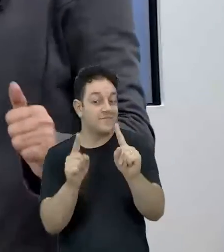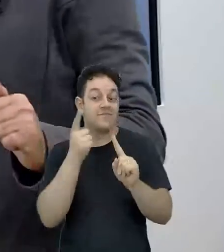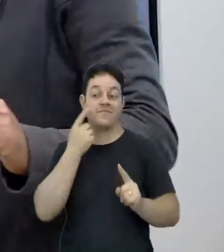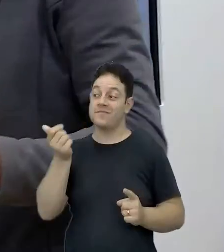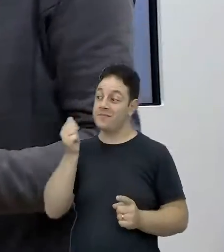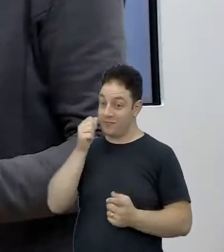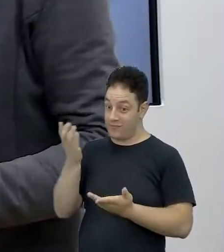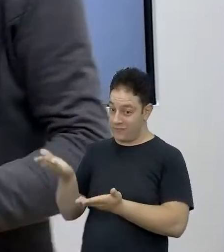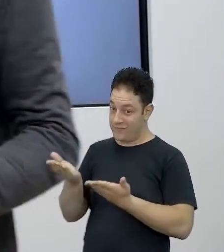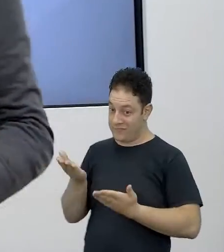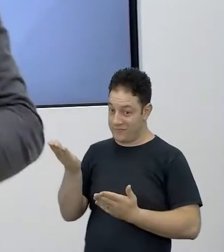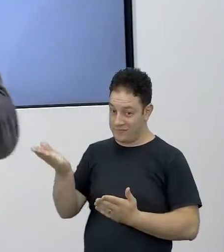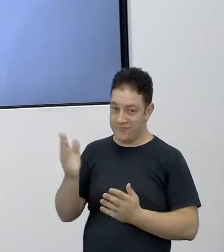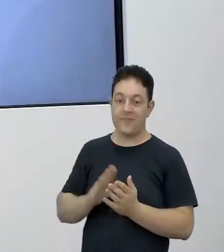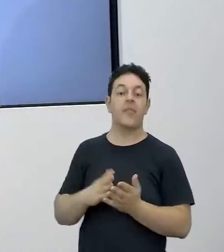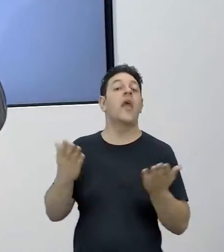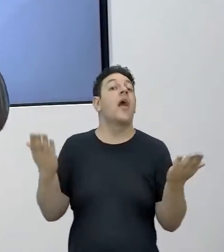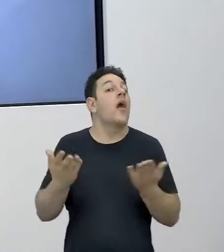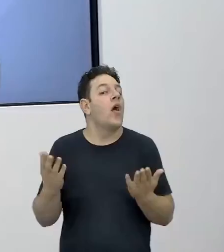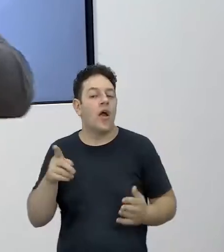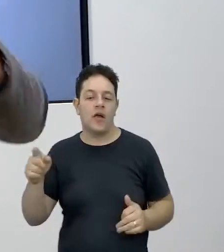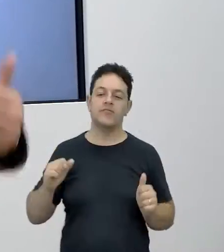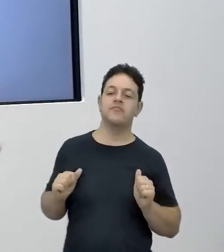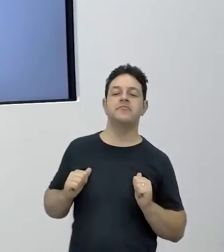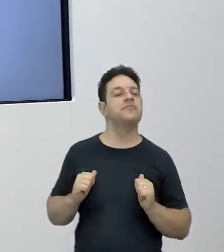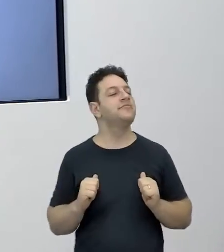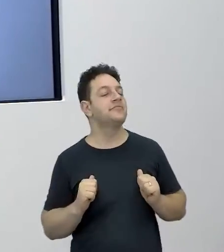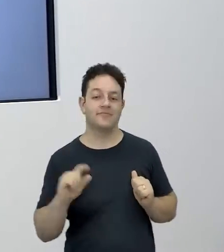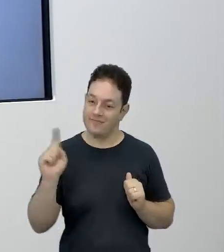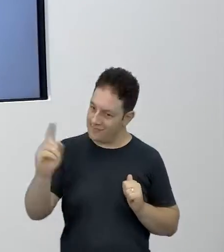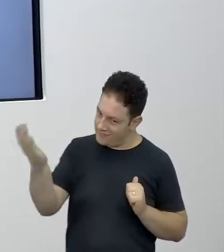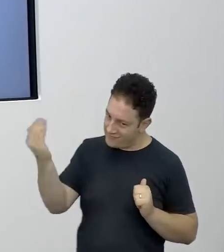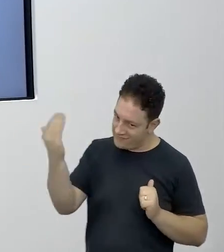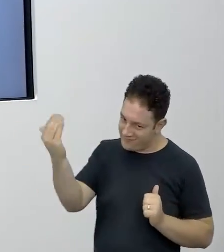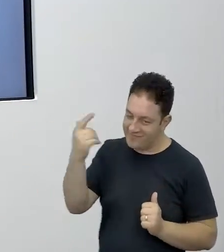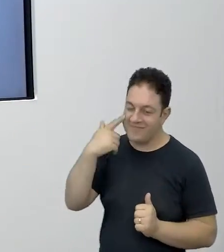convidada. Vou aqui tirá-la da zona de conforto.